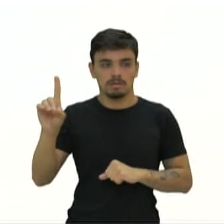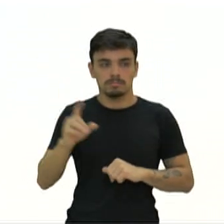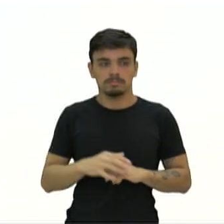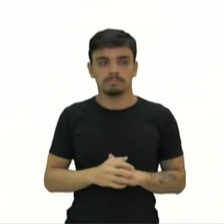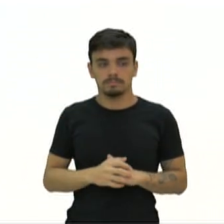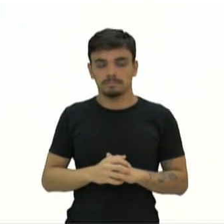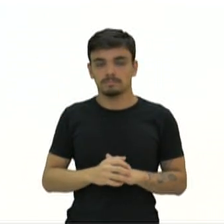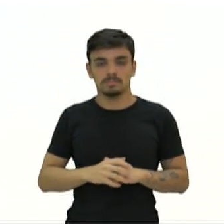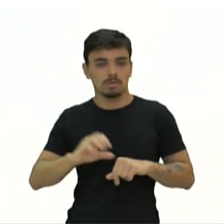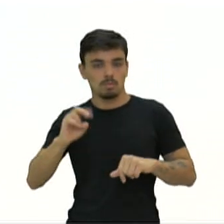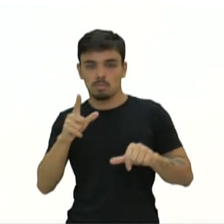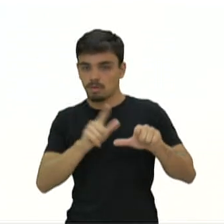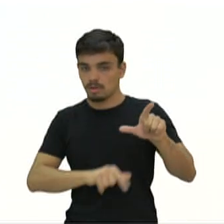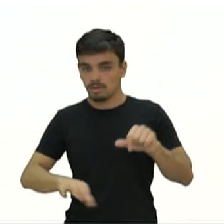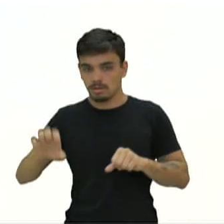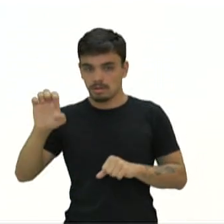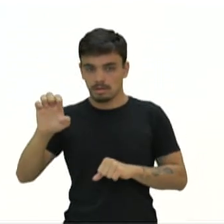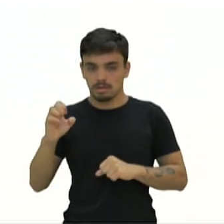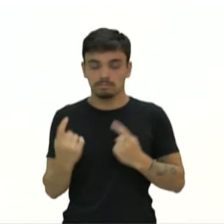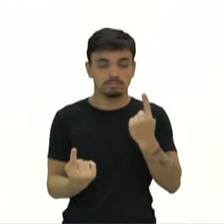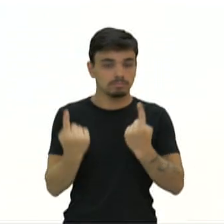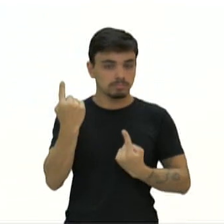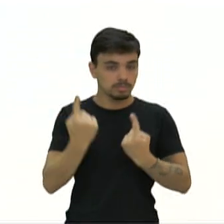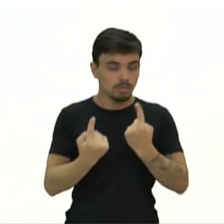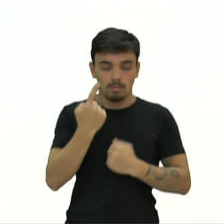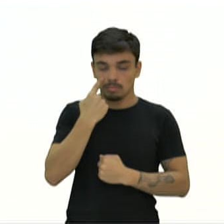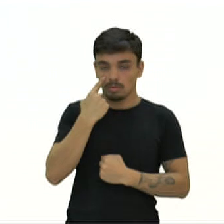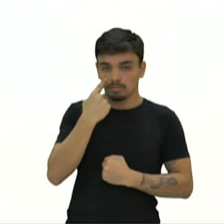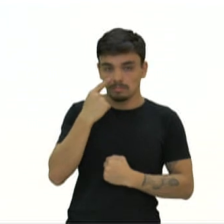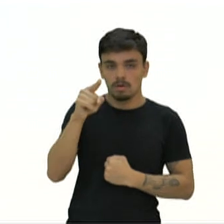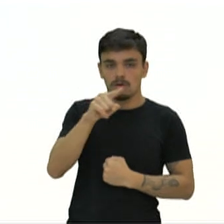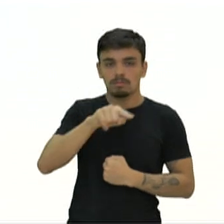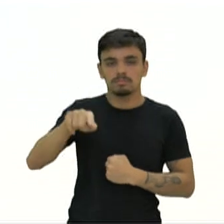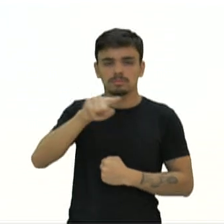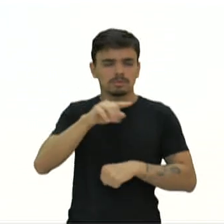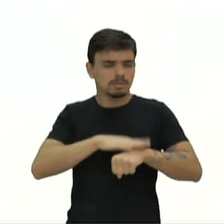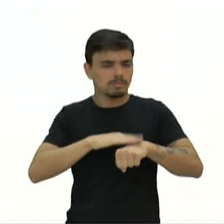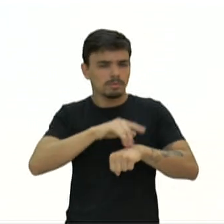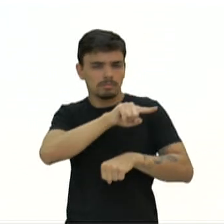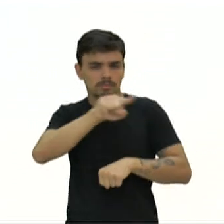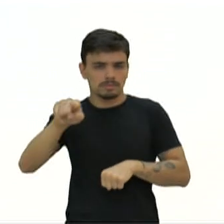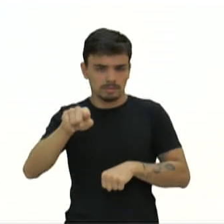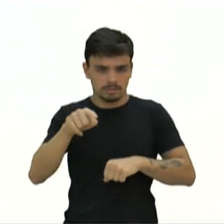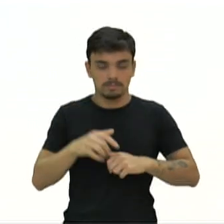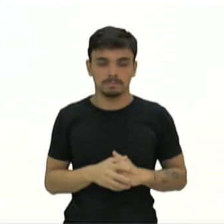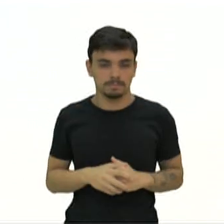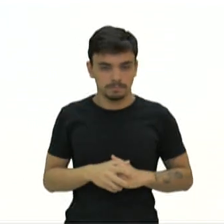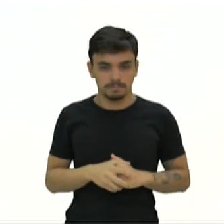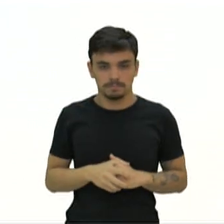letra E, o 15-beta-estradiol. Pessoal, esse é facinho, dou um tempinho para vocês.